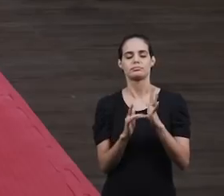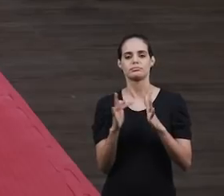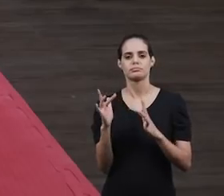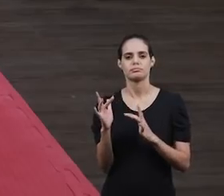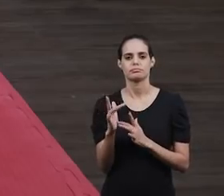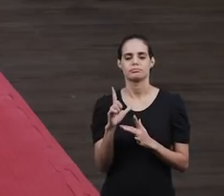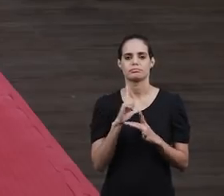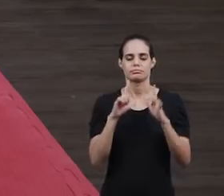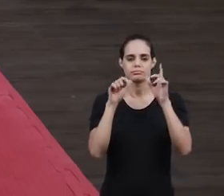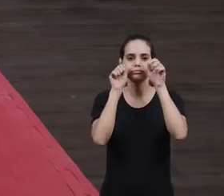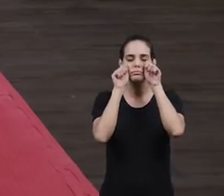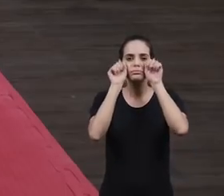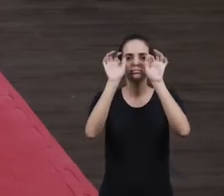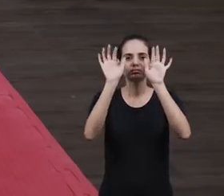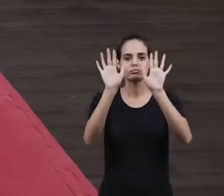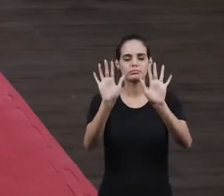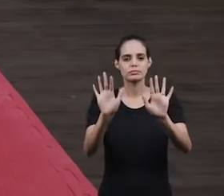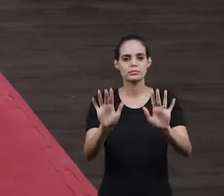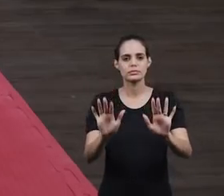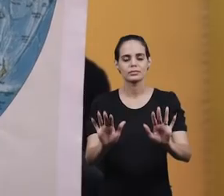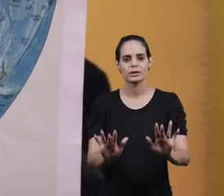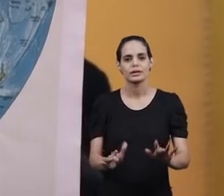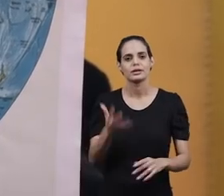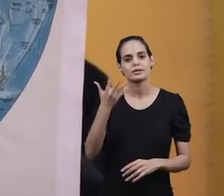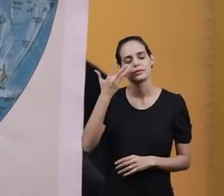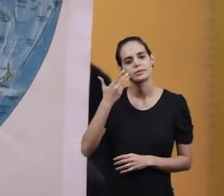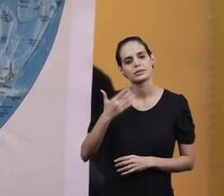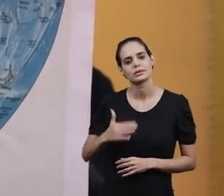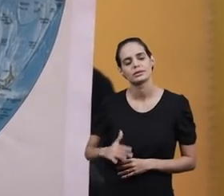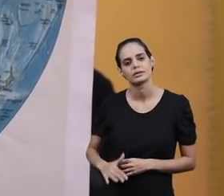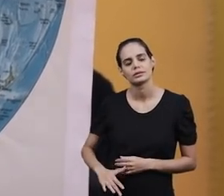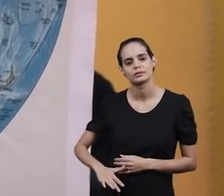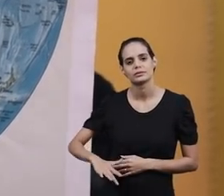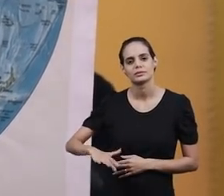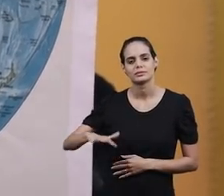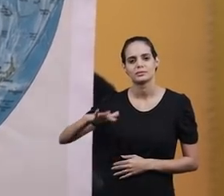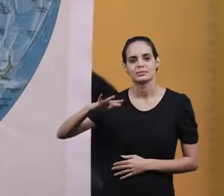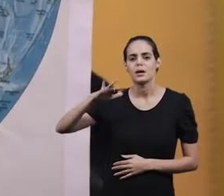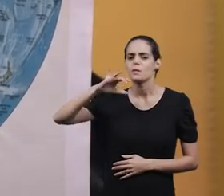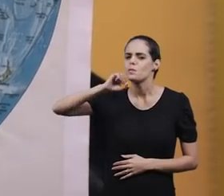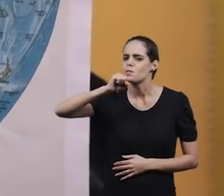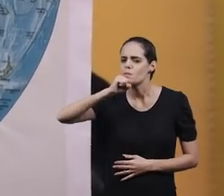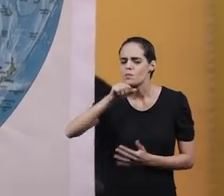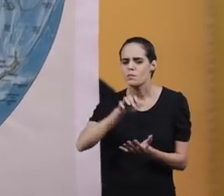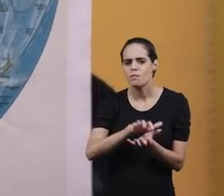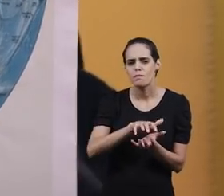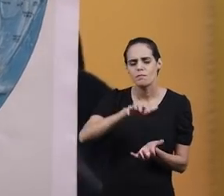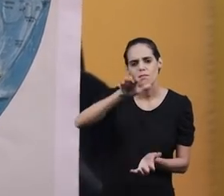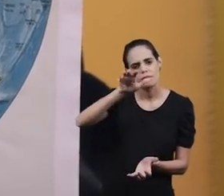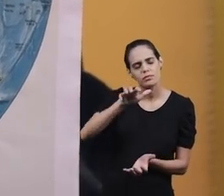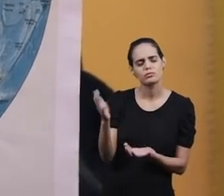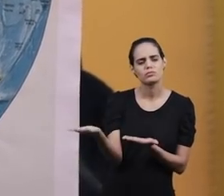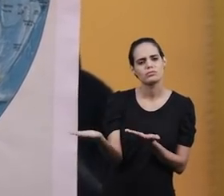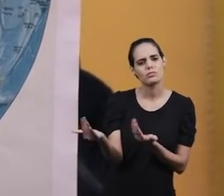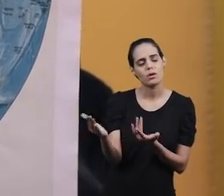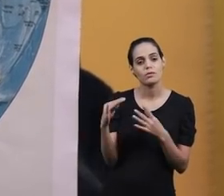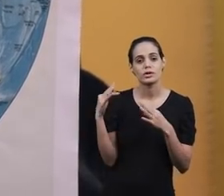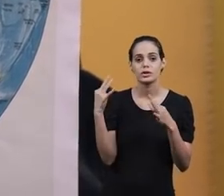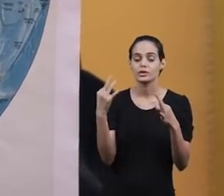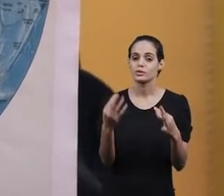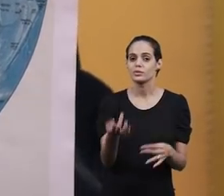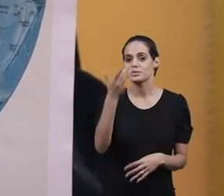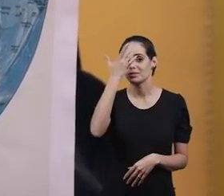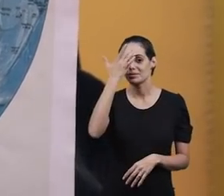os corações cheios de bênção, vai buscar as crianças, vai buscar os adultos, os idosos, os